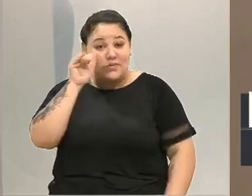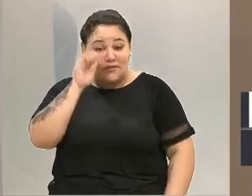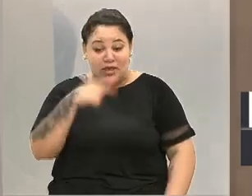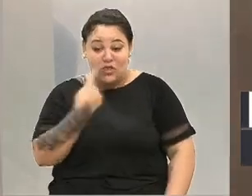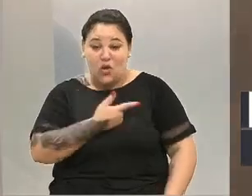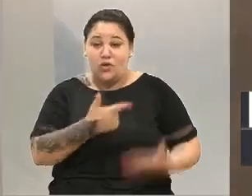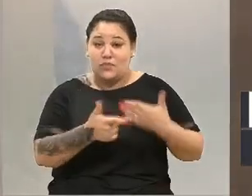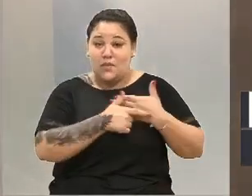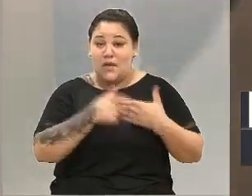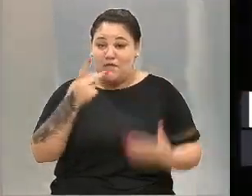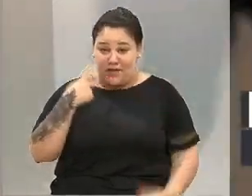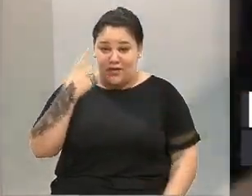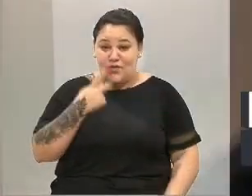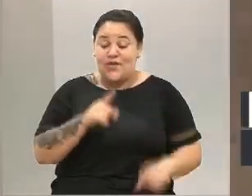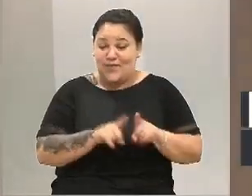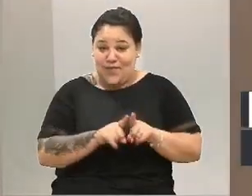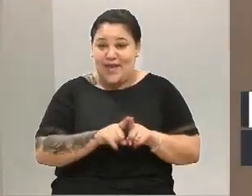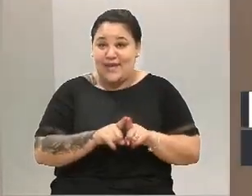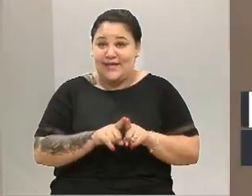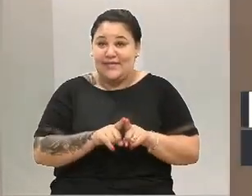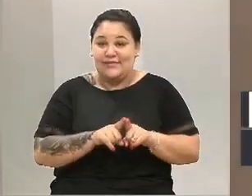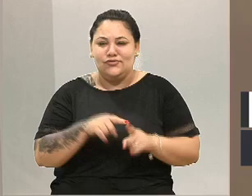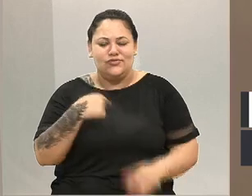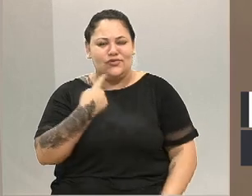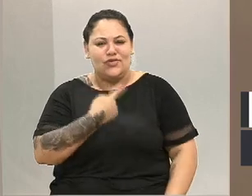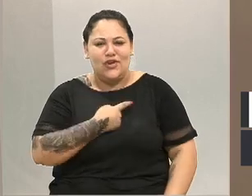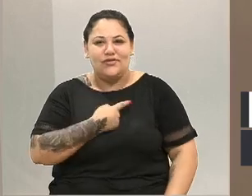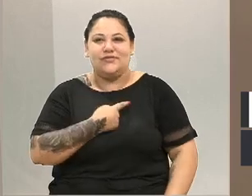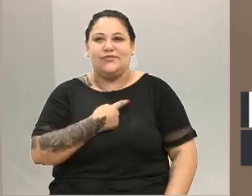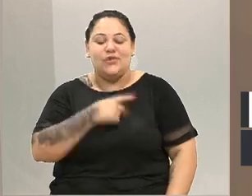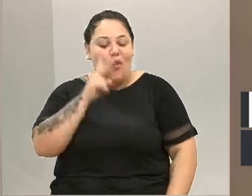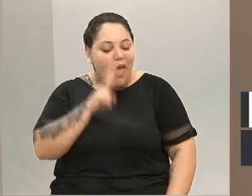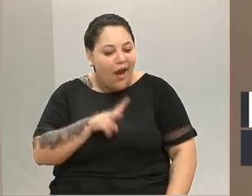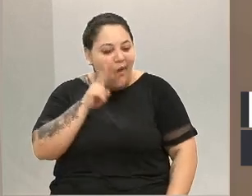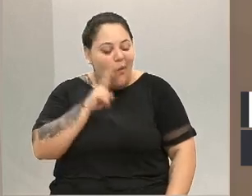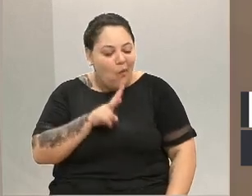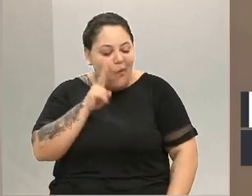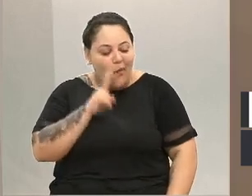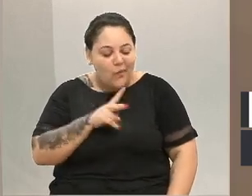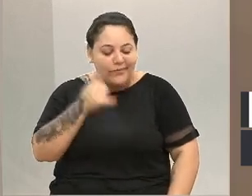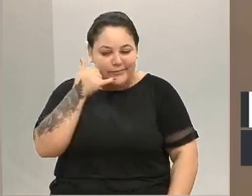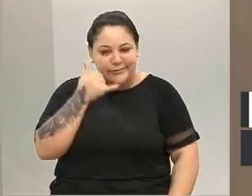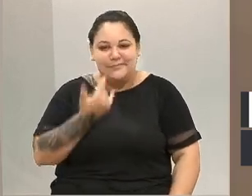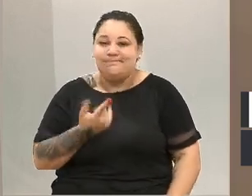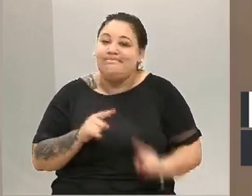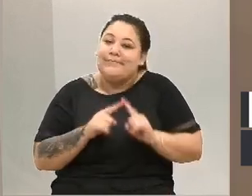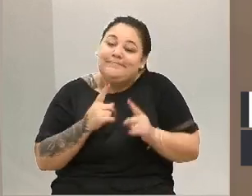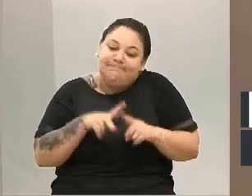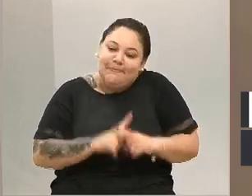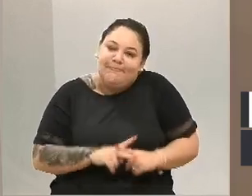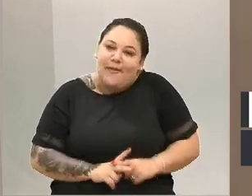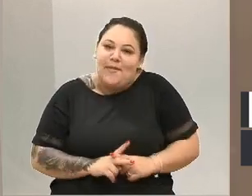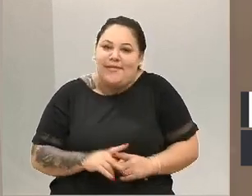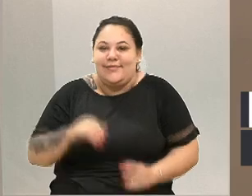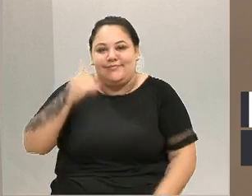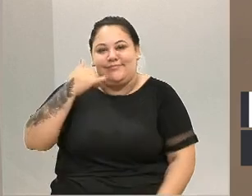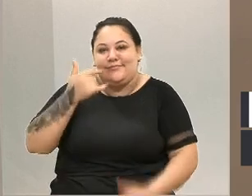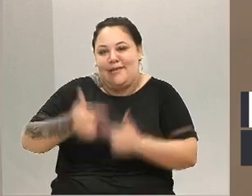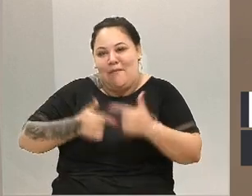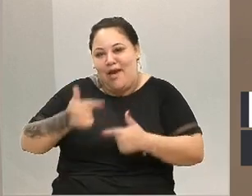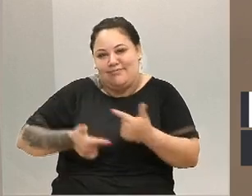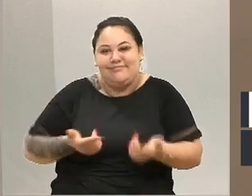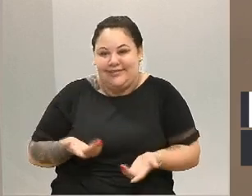vereadores, a gente fica olhando muito no celular, mas é uma ferramenta de trabalho. Na